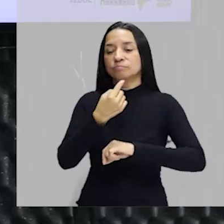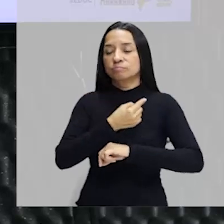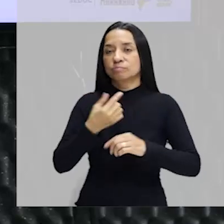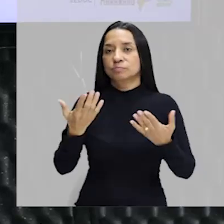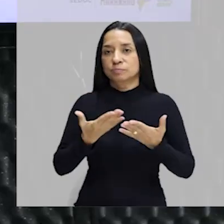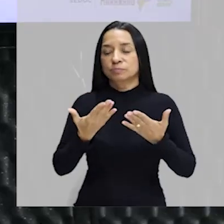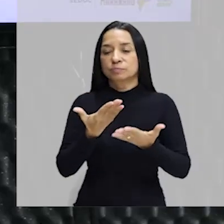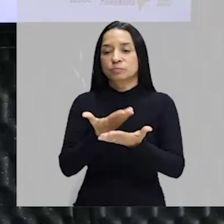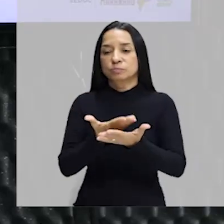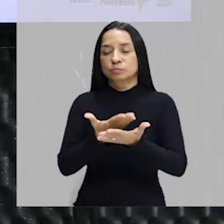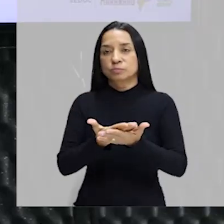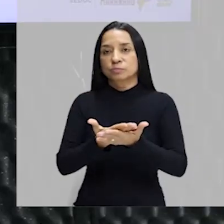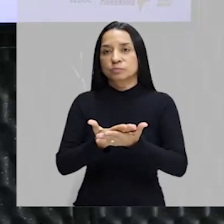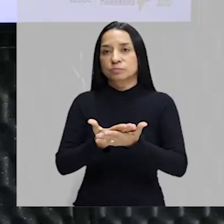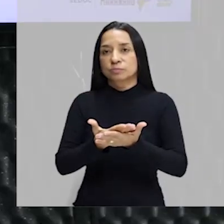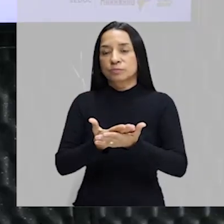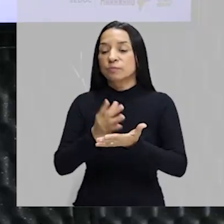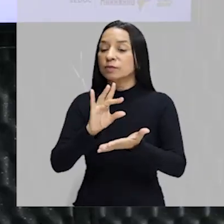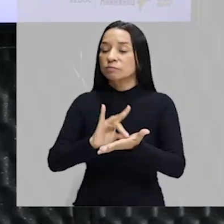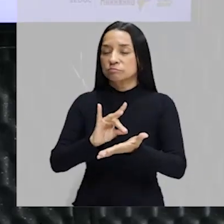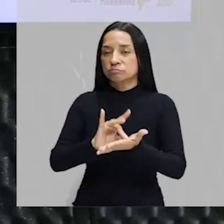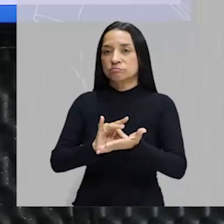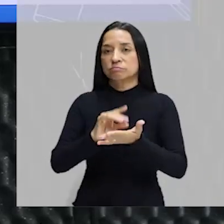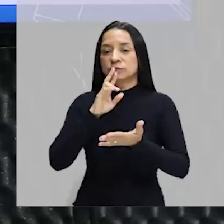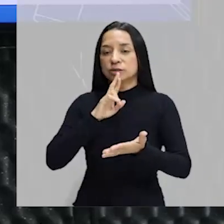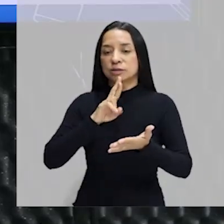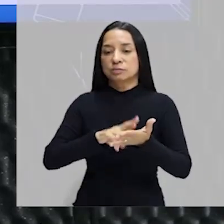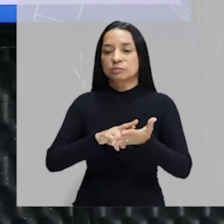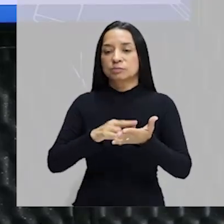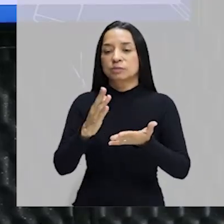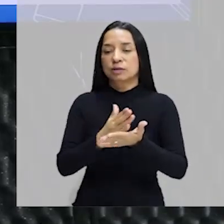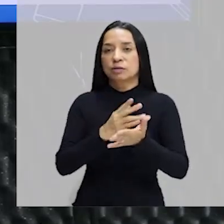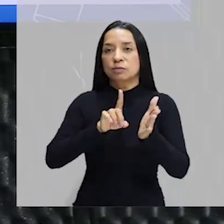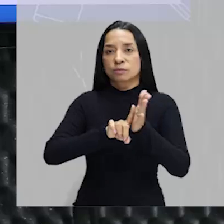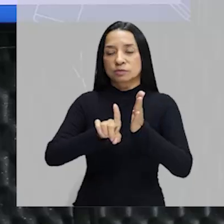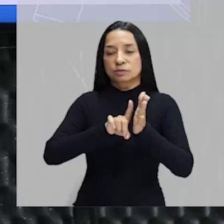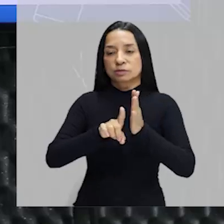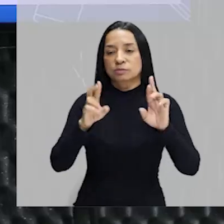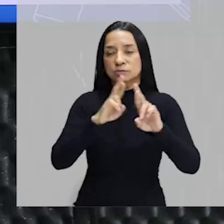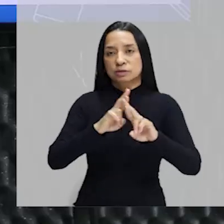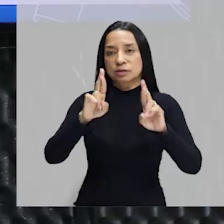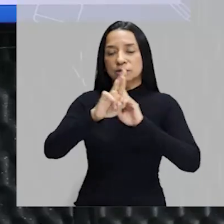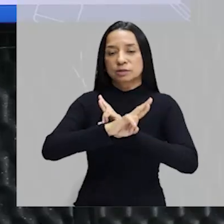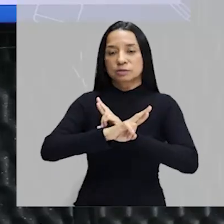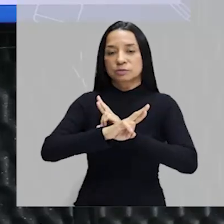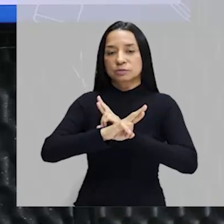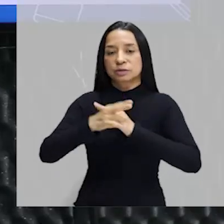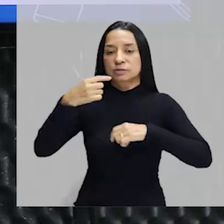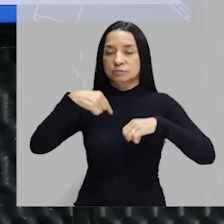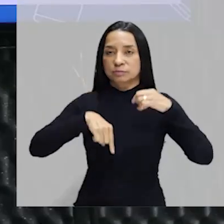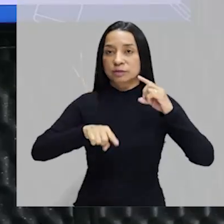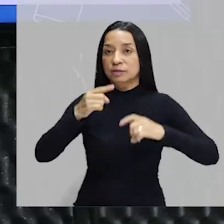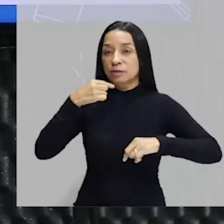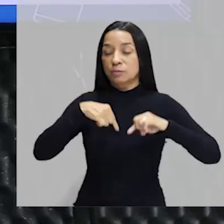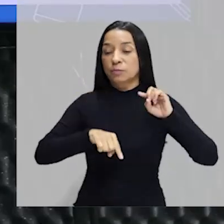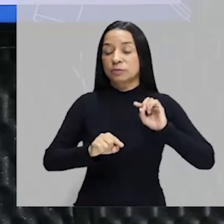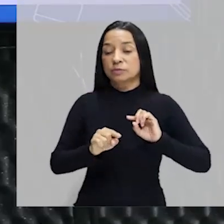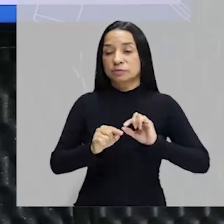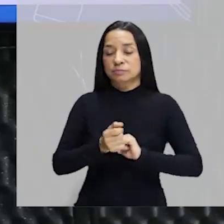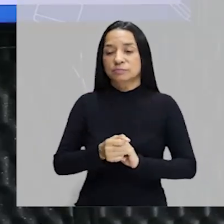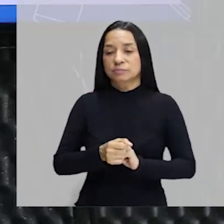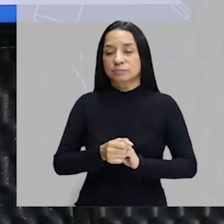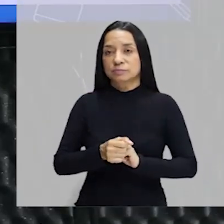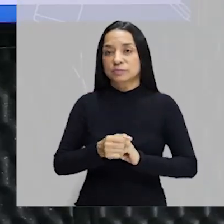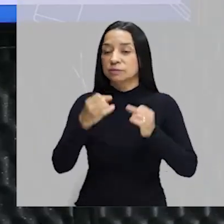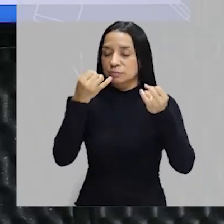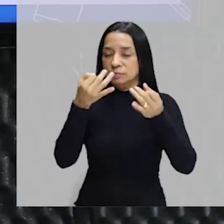agora, pessoal, estudar, na verdade, responder, né, algumas questões relacionadas a metabolismo energético. Nós vamos comentar